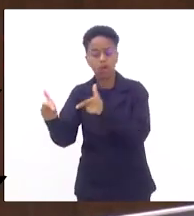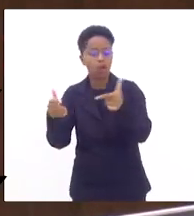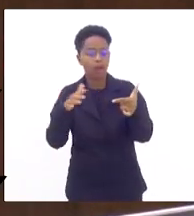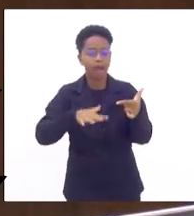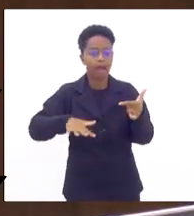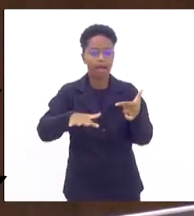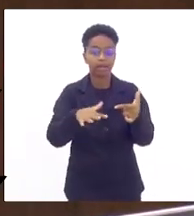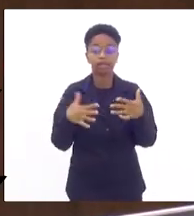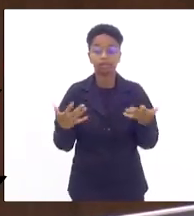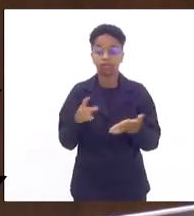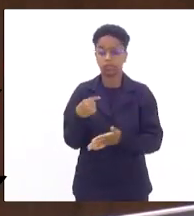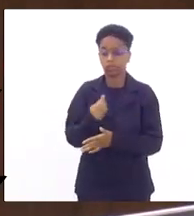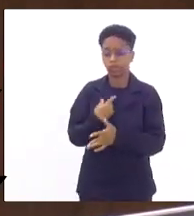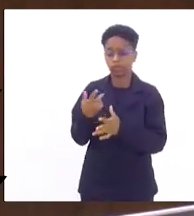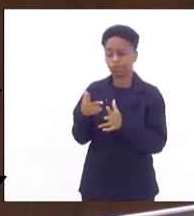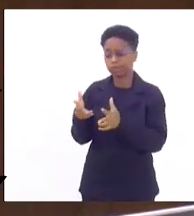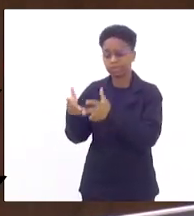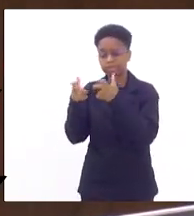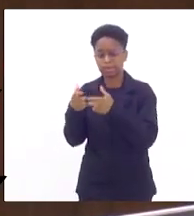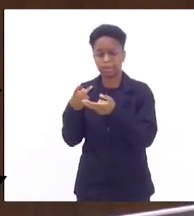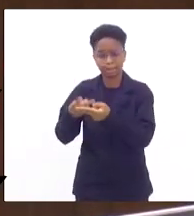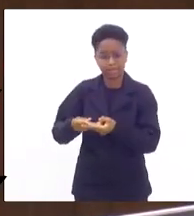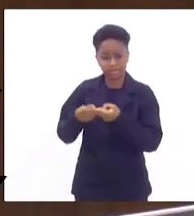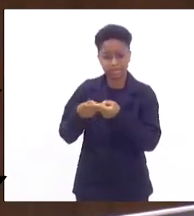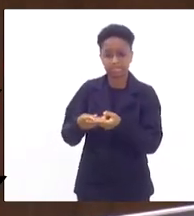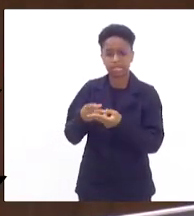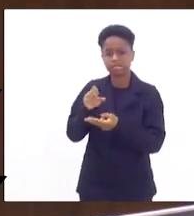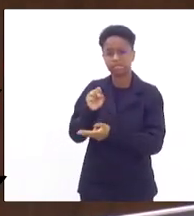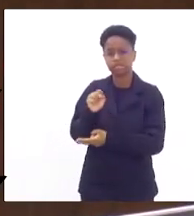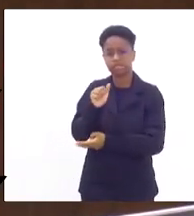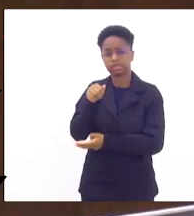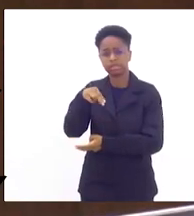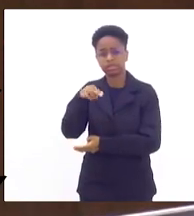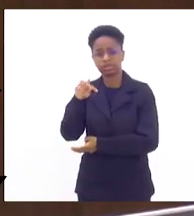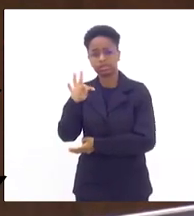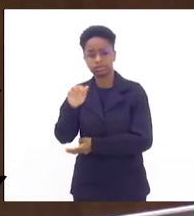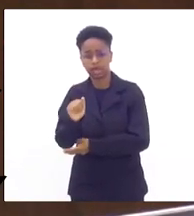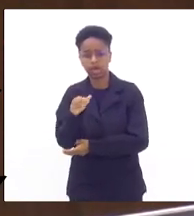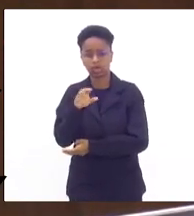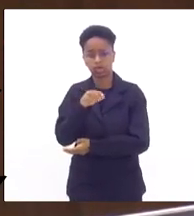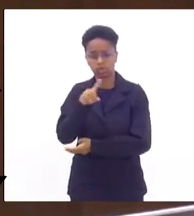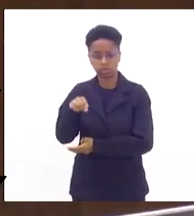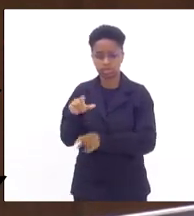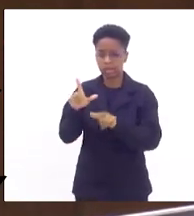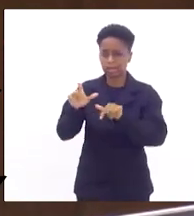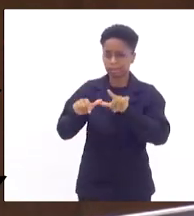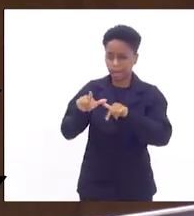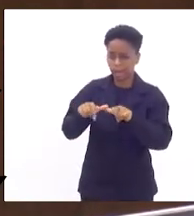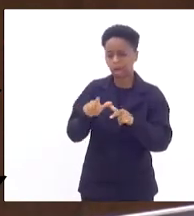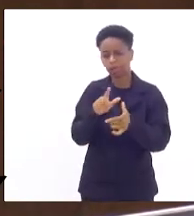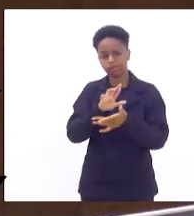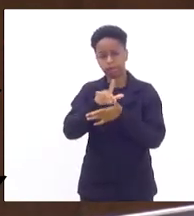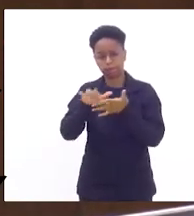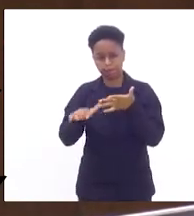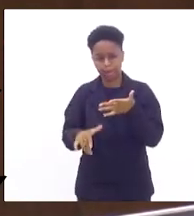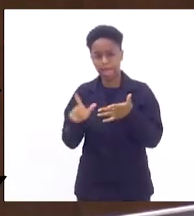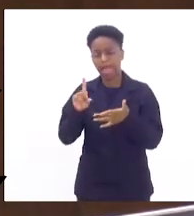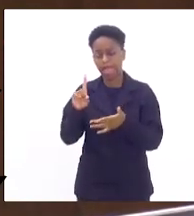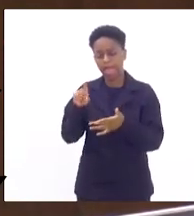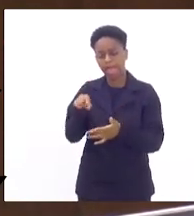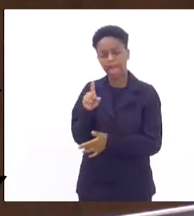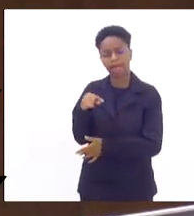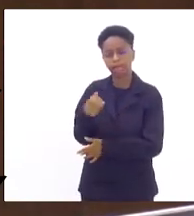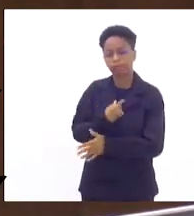gente olha Paciência, Santa Cruz, Sepitiba, Bangu, Padre Miguel, Campo Grande, Realengo, é a nossa área de